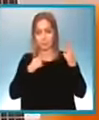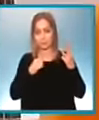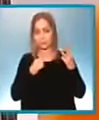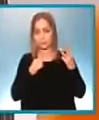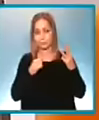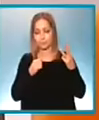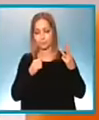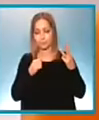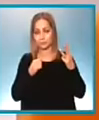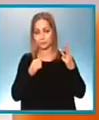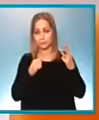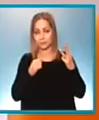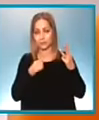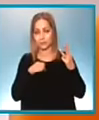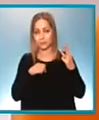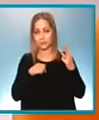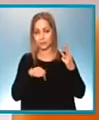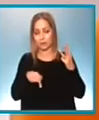dia vão se encontrar